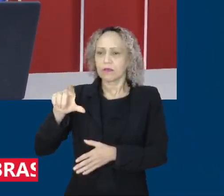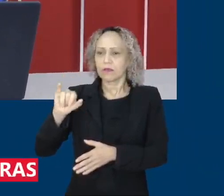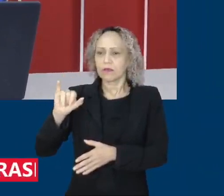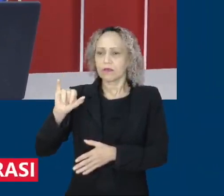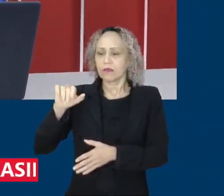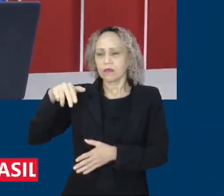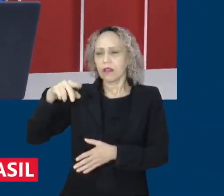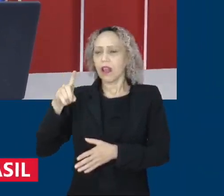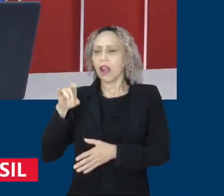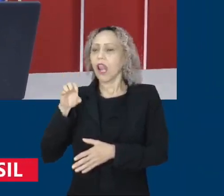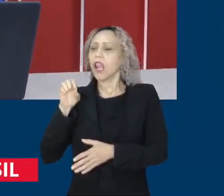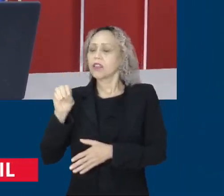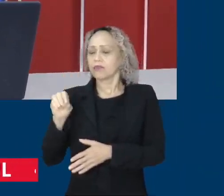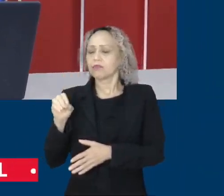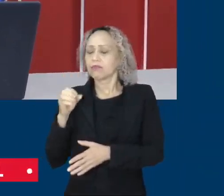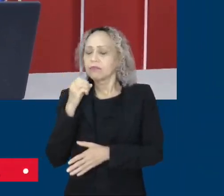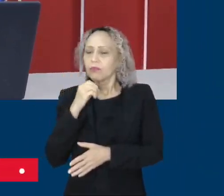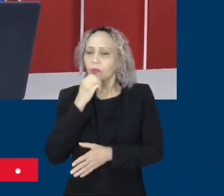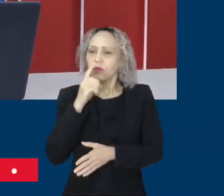Jornal PT Brasil.